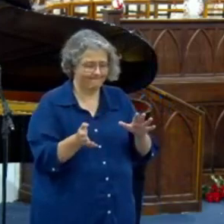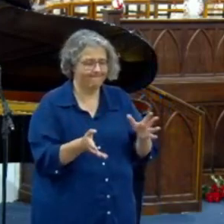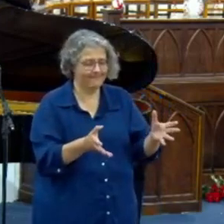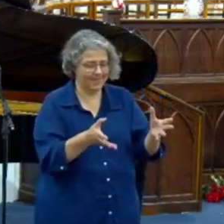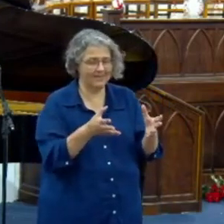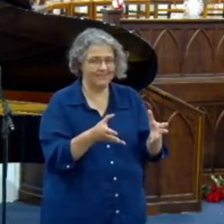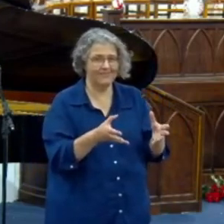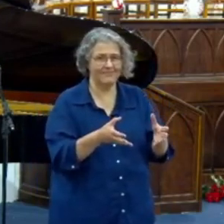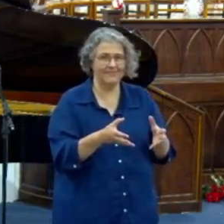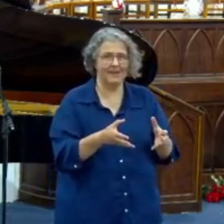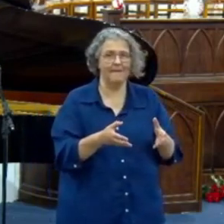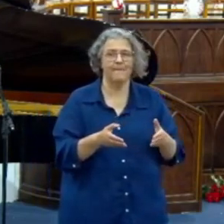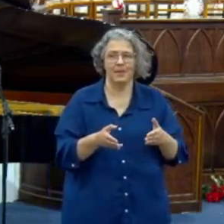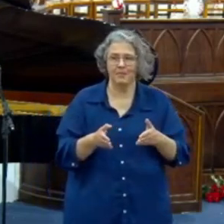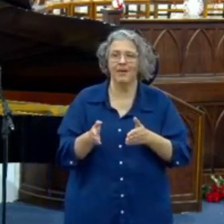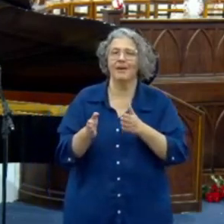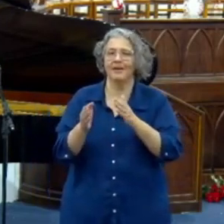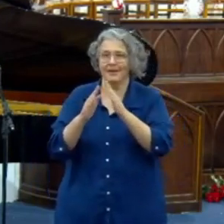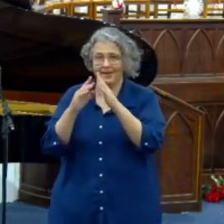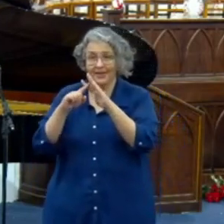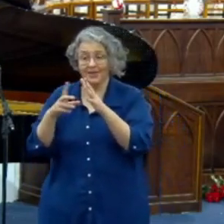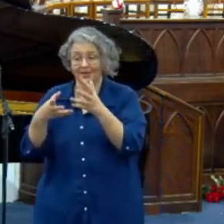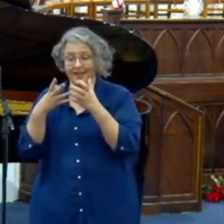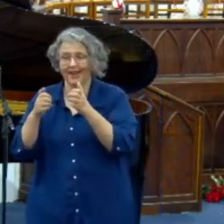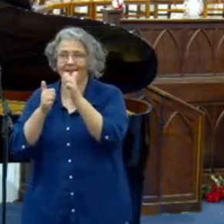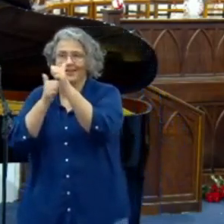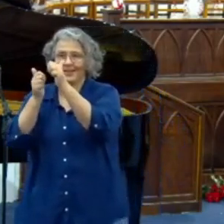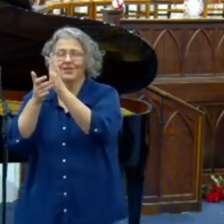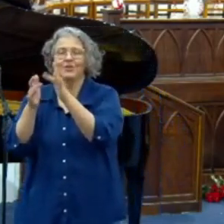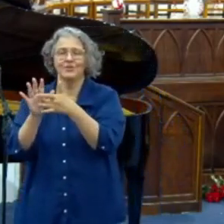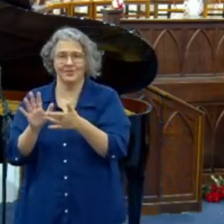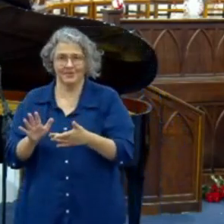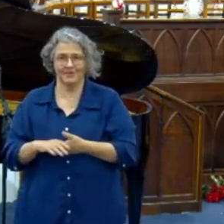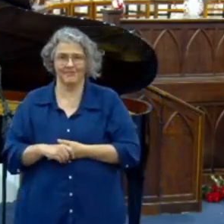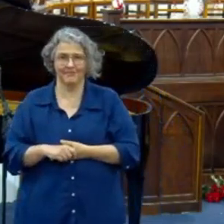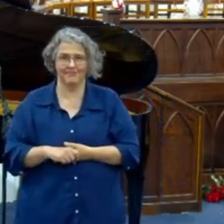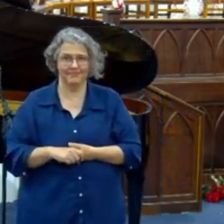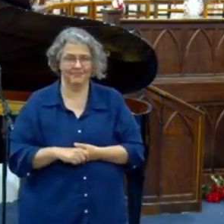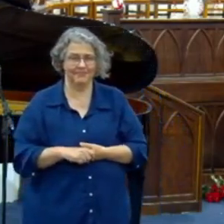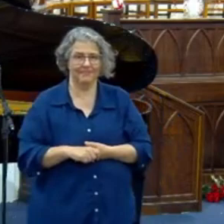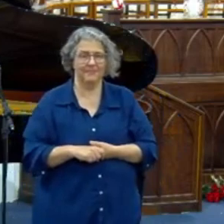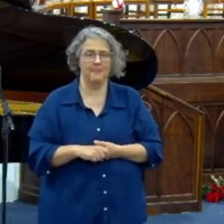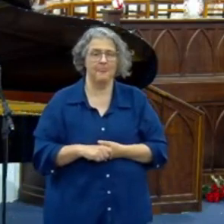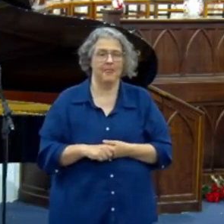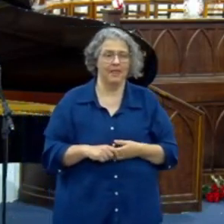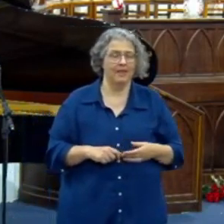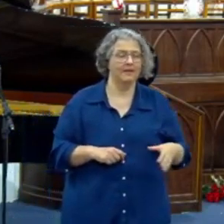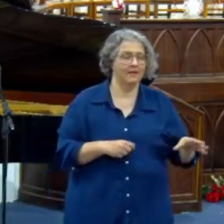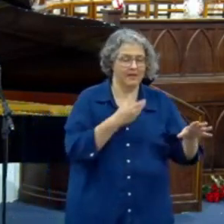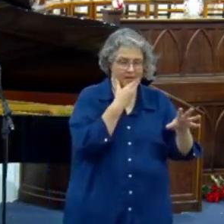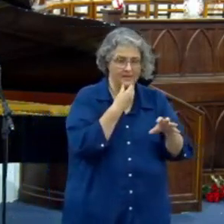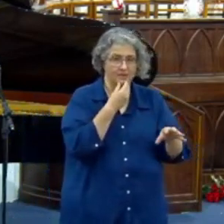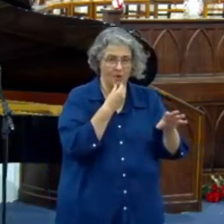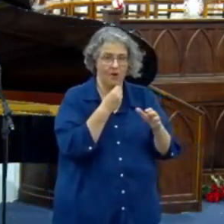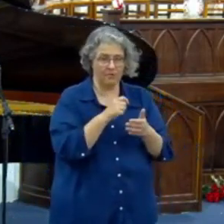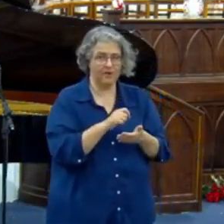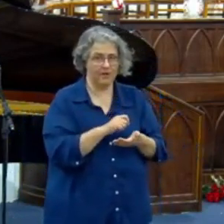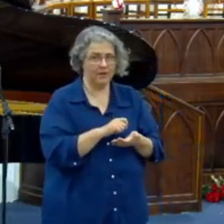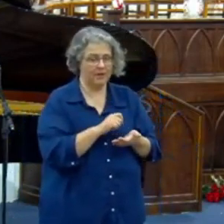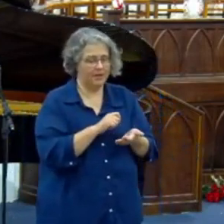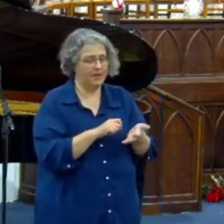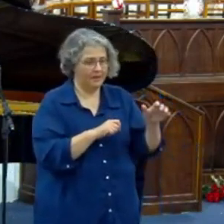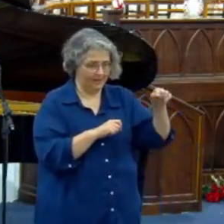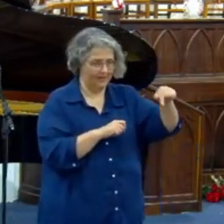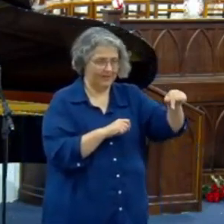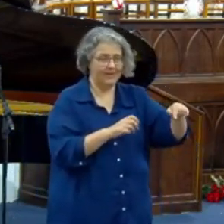este homem estava lá, Sinclair Ferguson. Ele estava nesse congresso de Cambridge e ele diz isso que eu vou ler